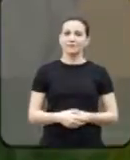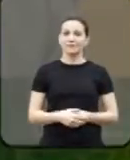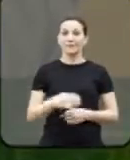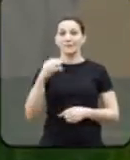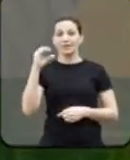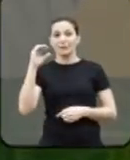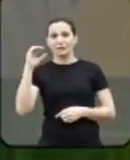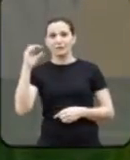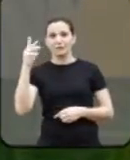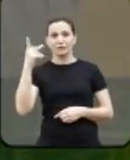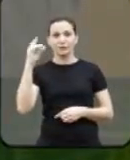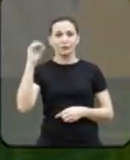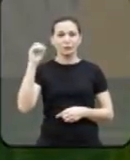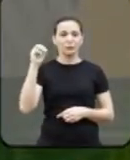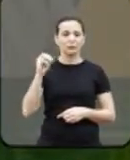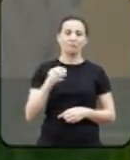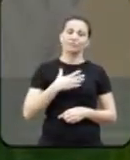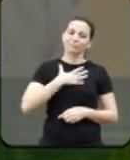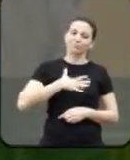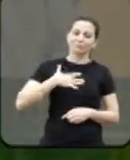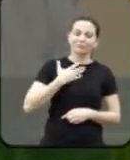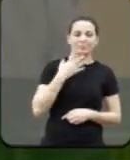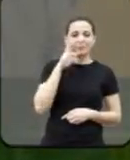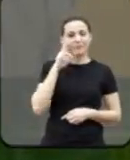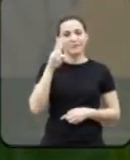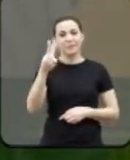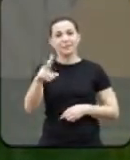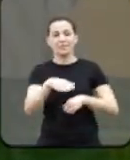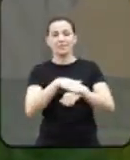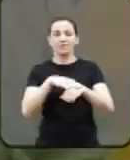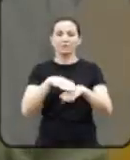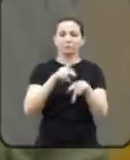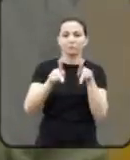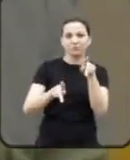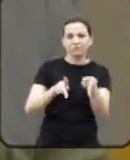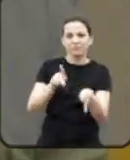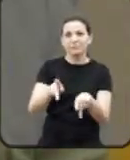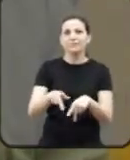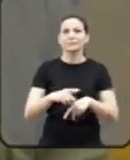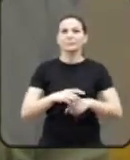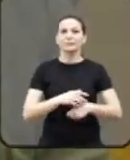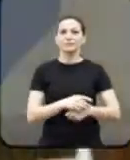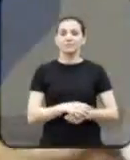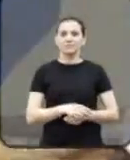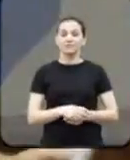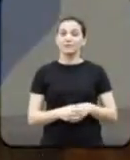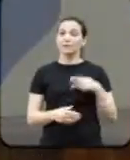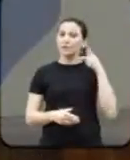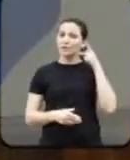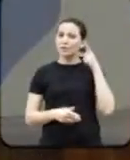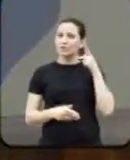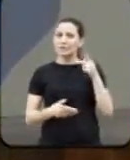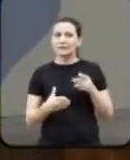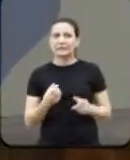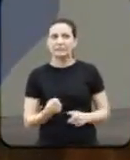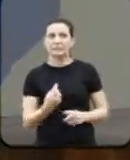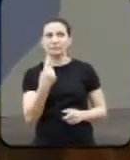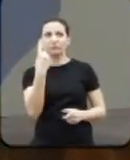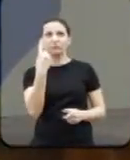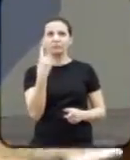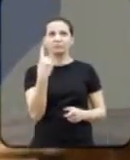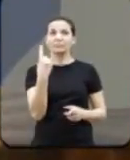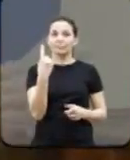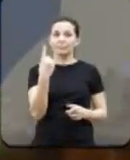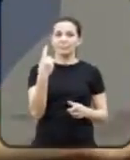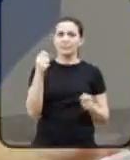Chico, satisfação em revê-lo, estar novamente falando com a nossa população. Vereador, de repente no Brasil